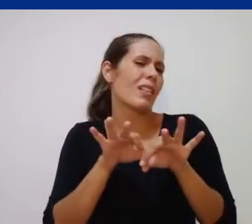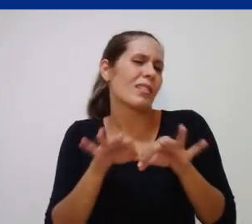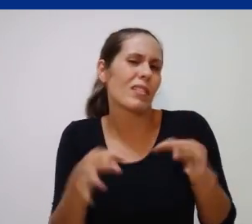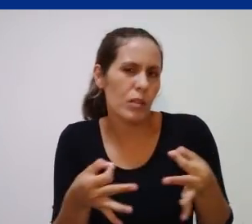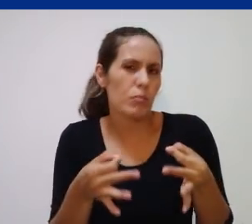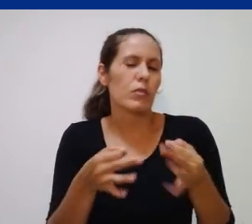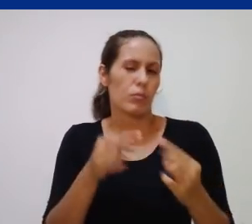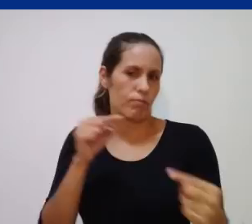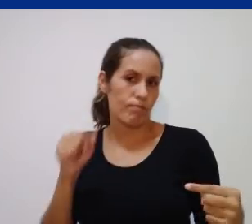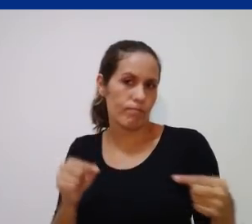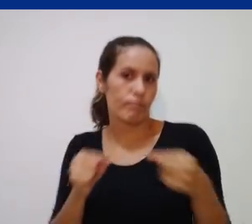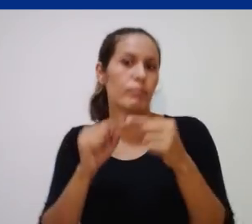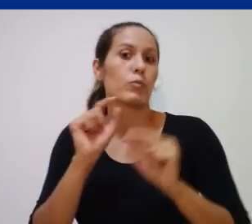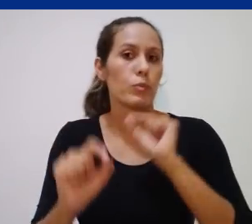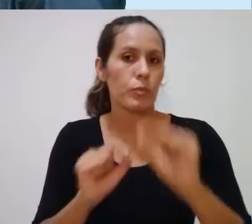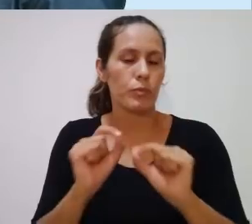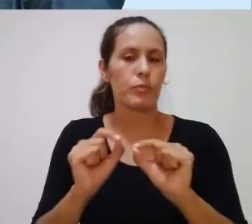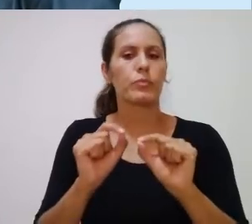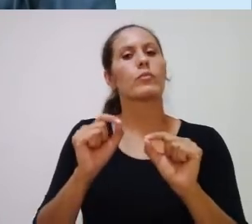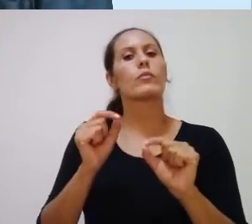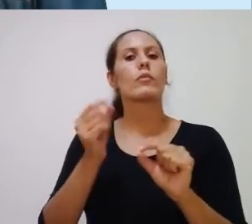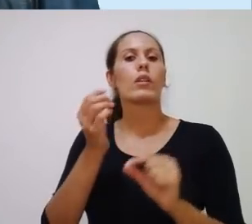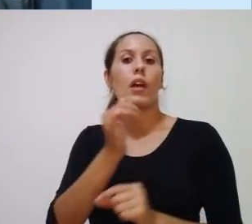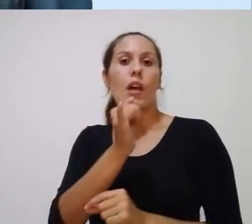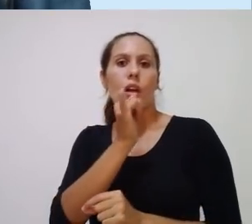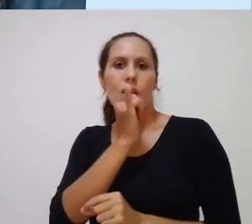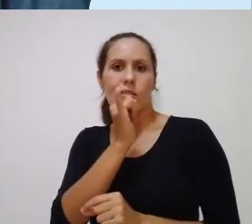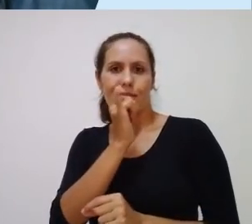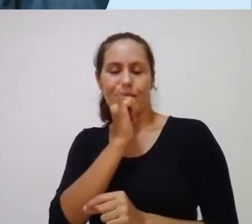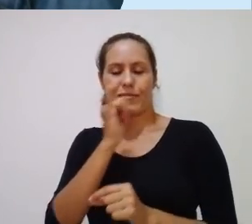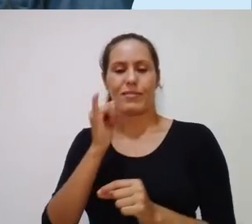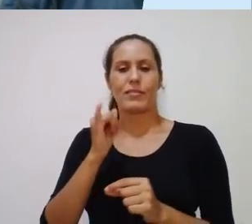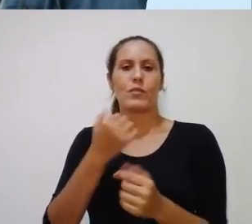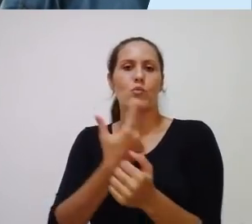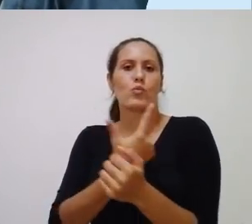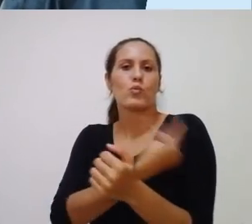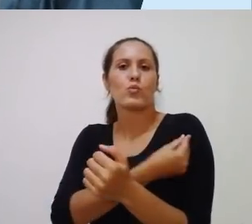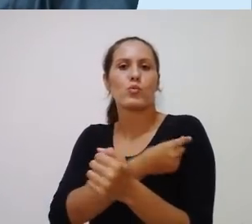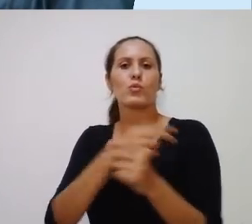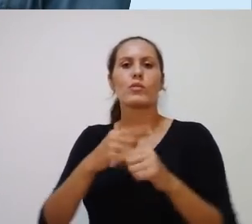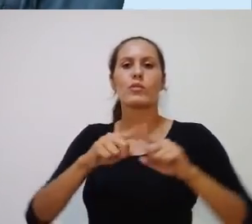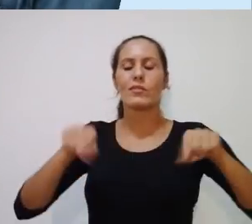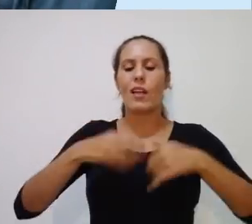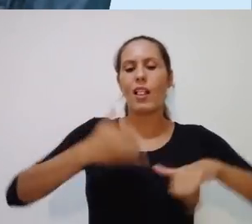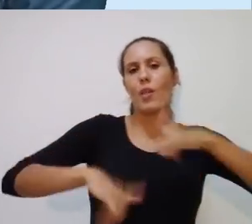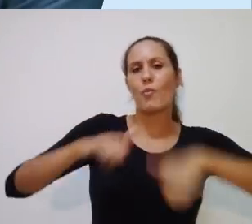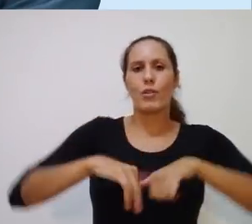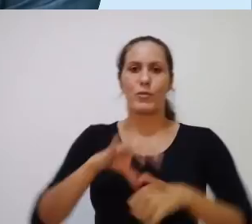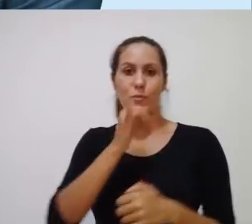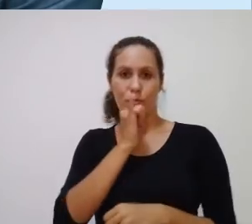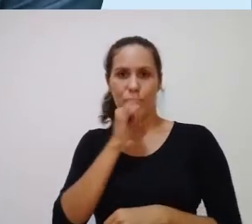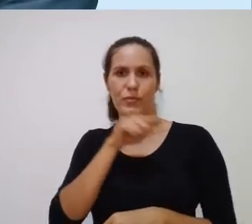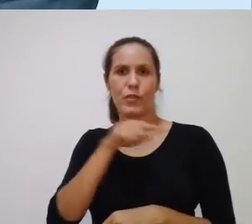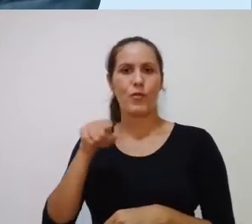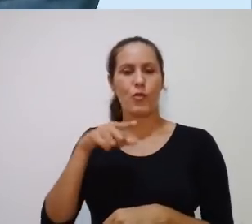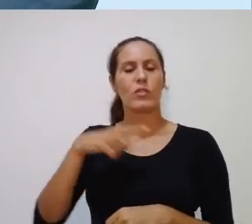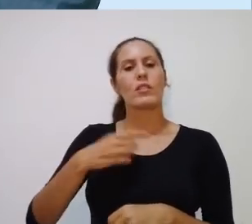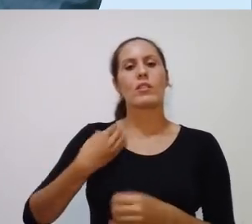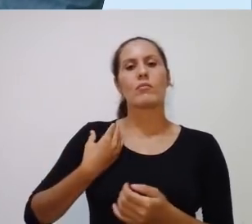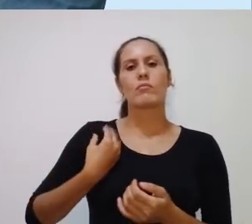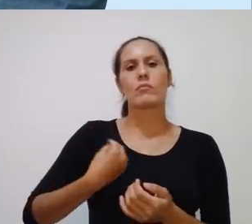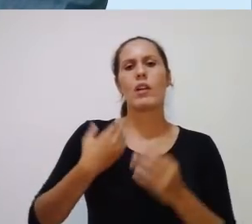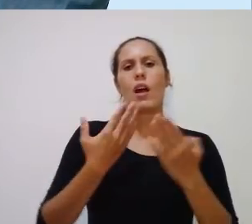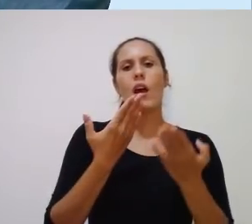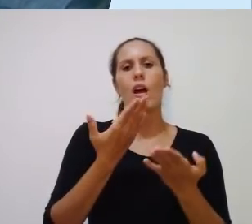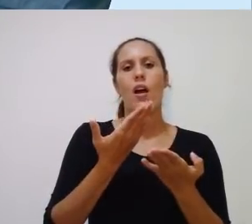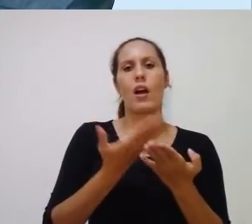é o teste de laboratório. Veja só, você estuda gases, então você tem 3 variáveis de gases, Walter. Tem volume, pressão